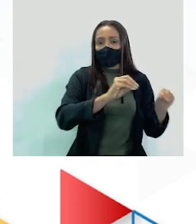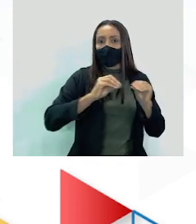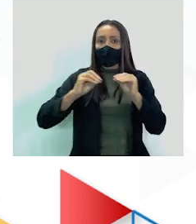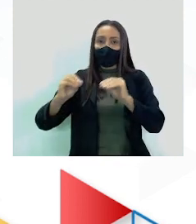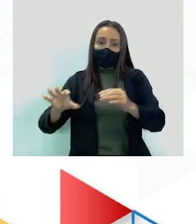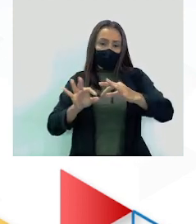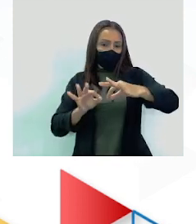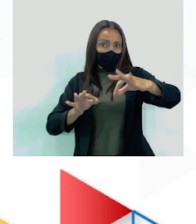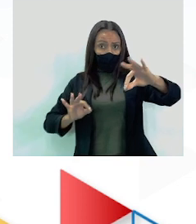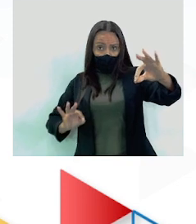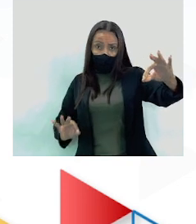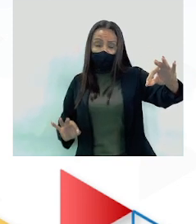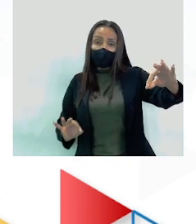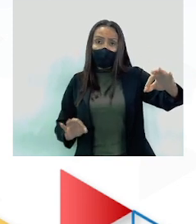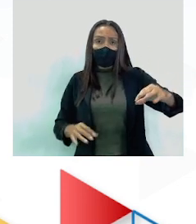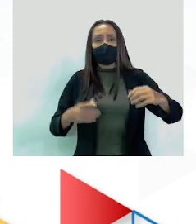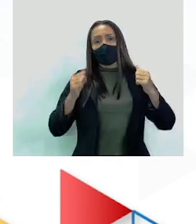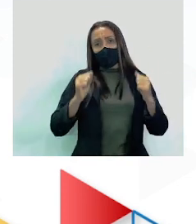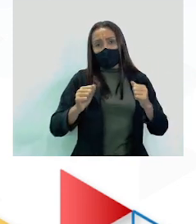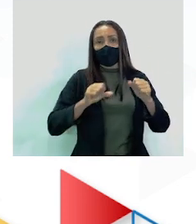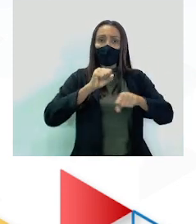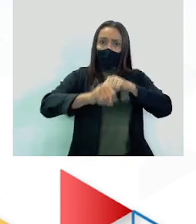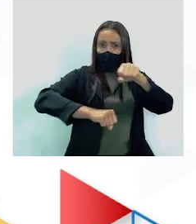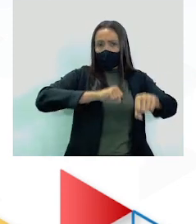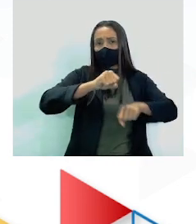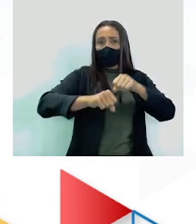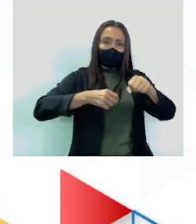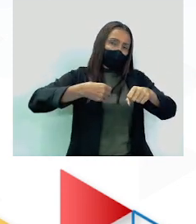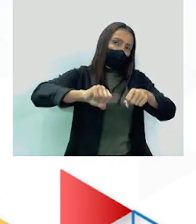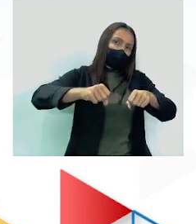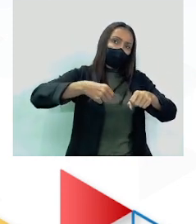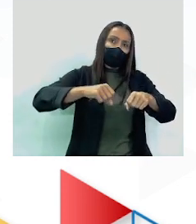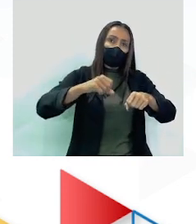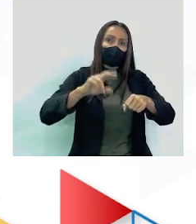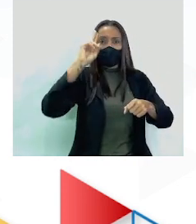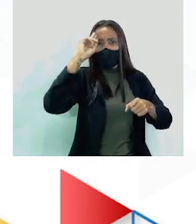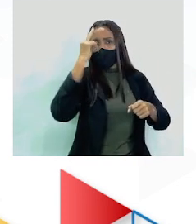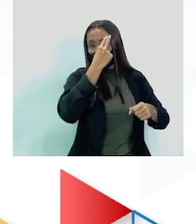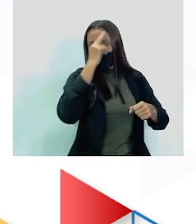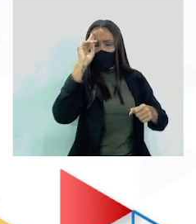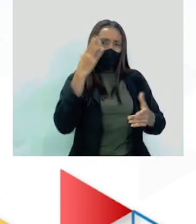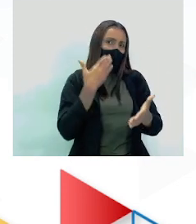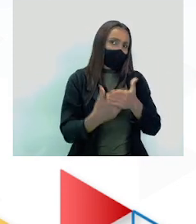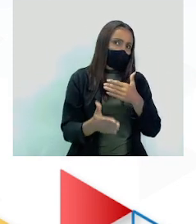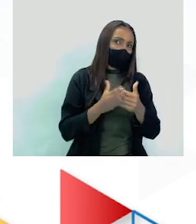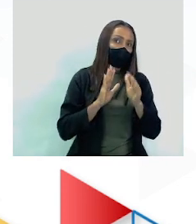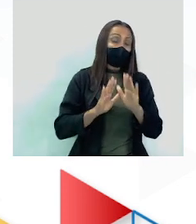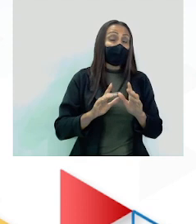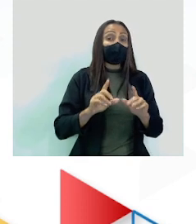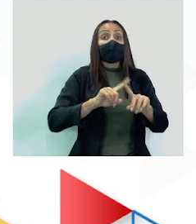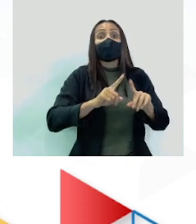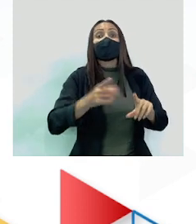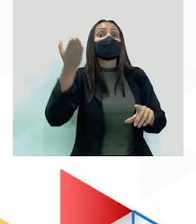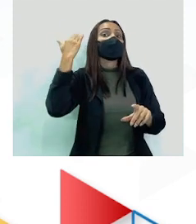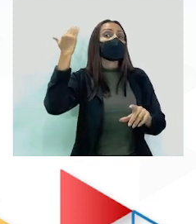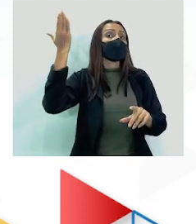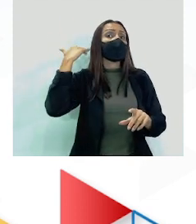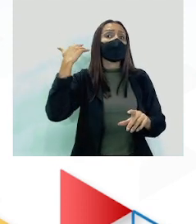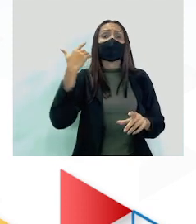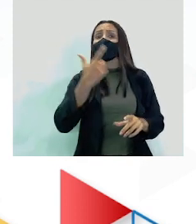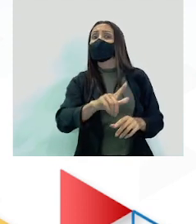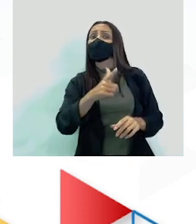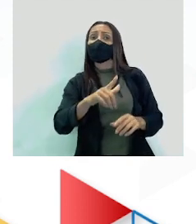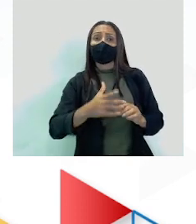distância longa, né, a gente pode ir de bicicleta, a gente pode ir de moto, pode ir de carro, de Uber, né, pode fazer do jeito que quiser. Mas antigamente não tinha boquinha, ou ia